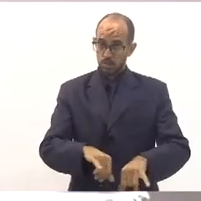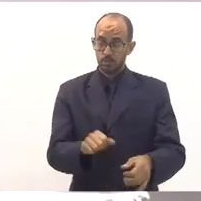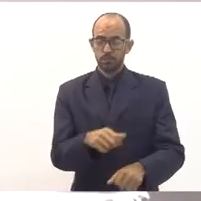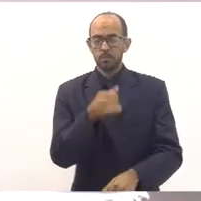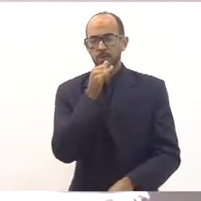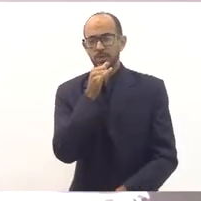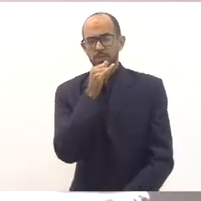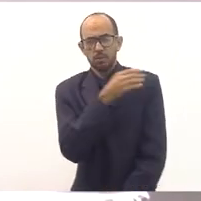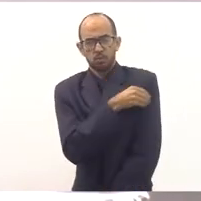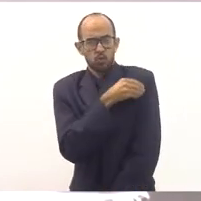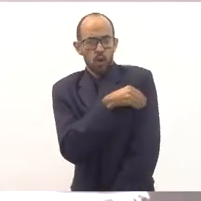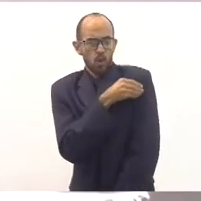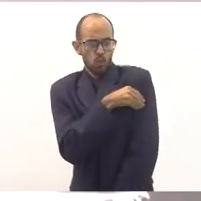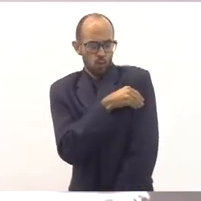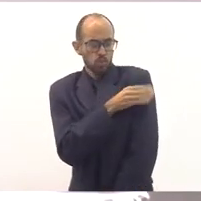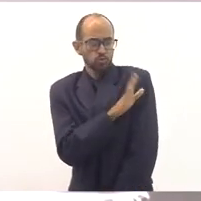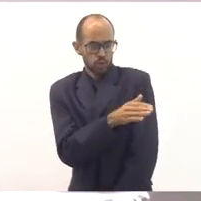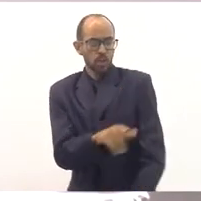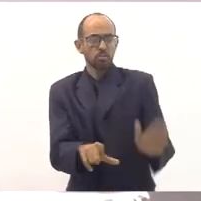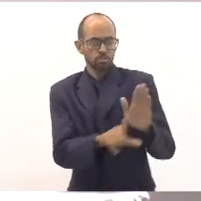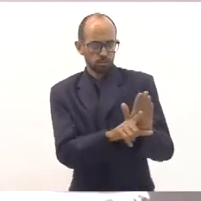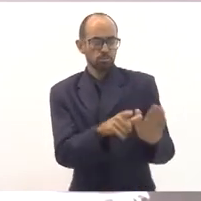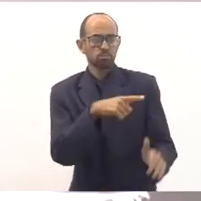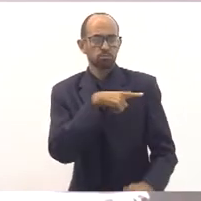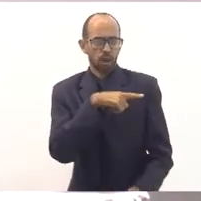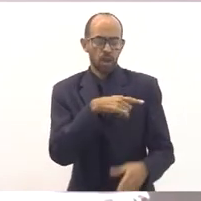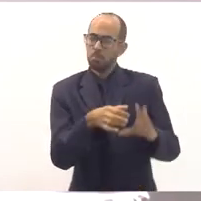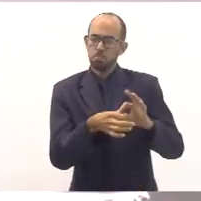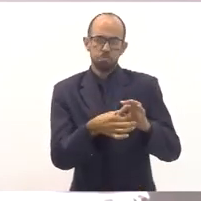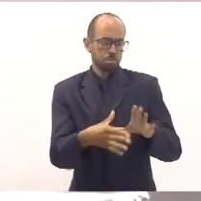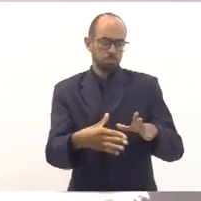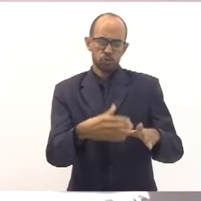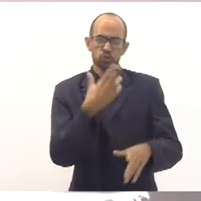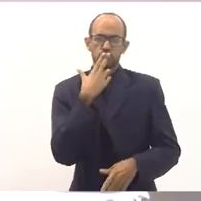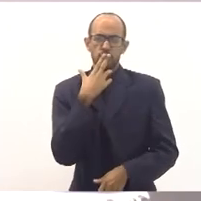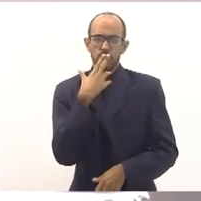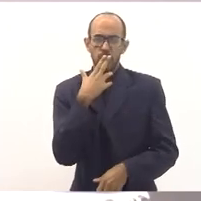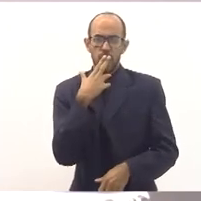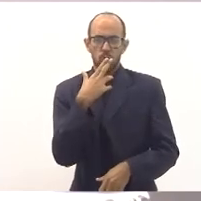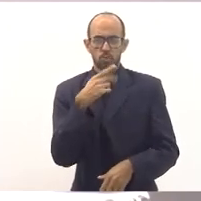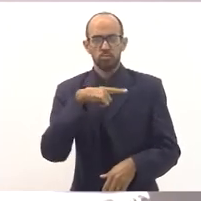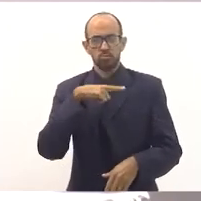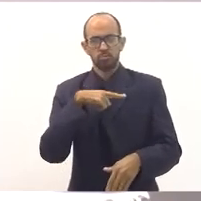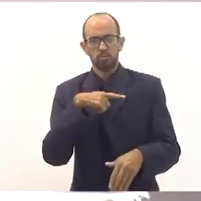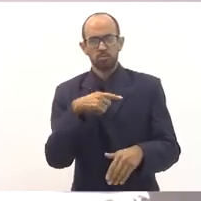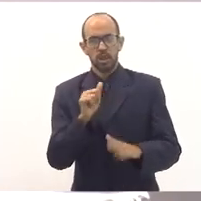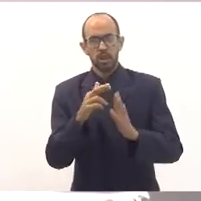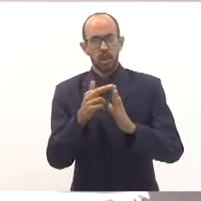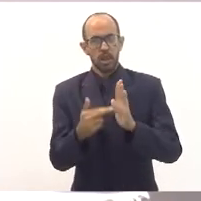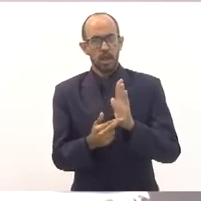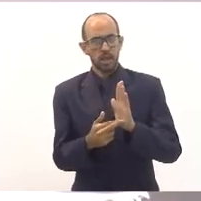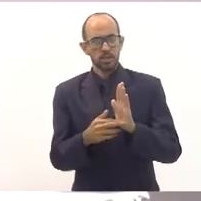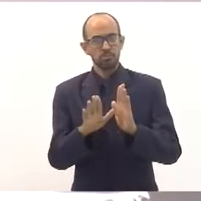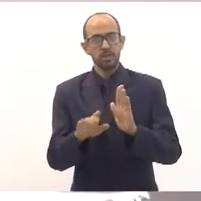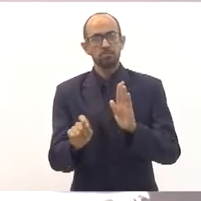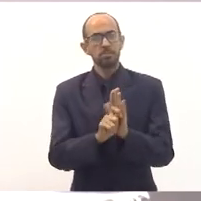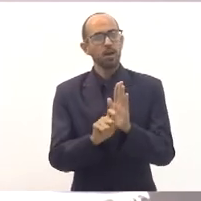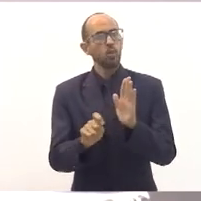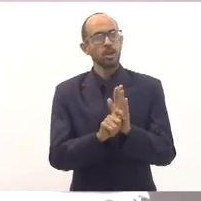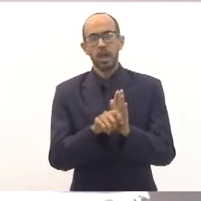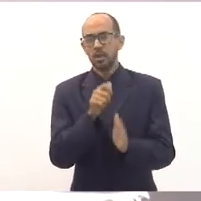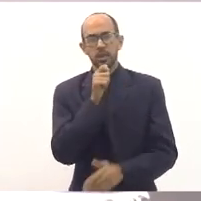o álcool tá legalizado Cigarro tá legalizado com restrições a maconha não está